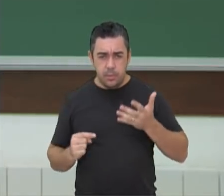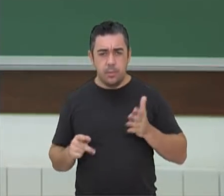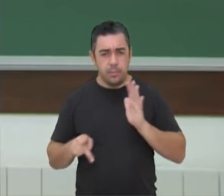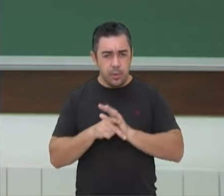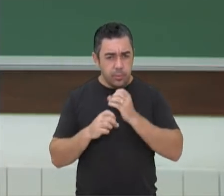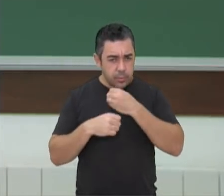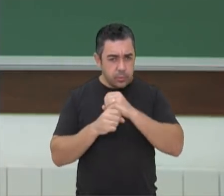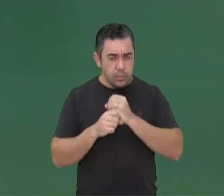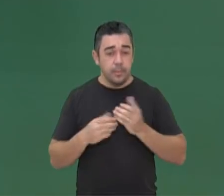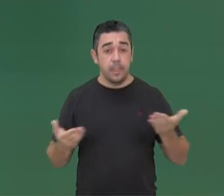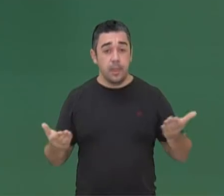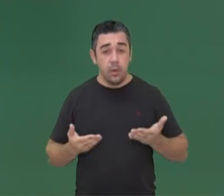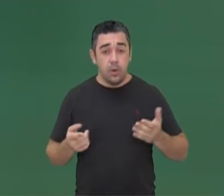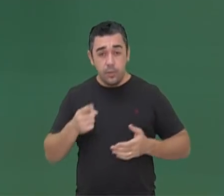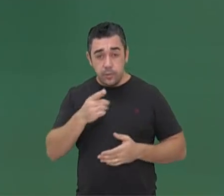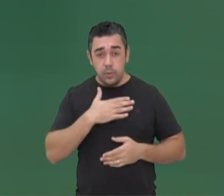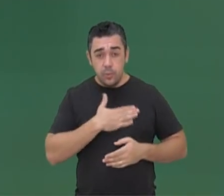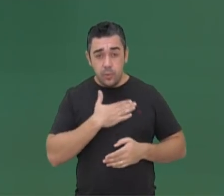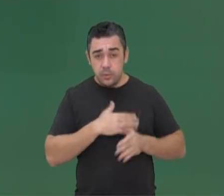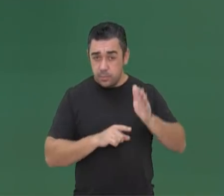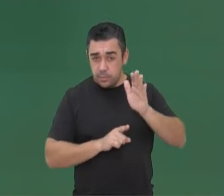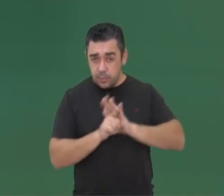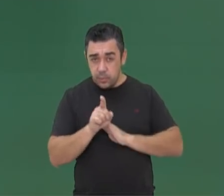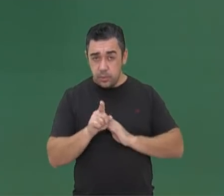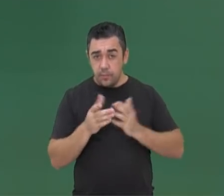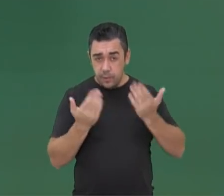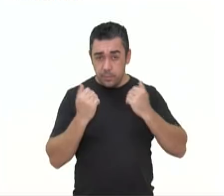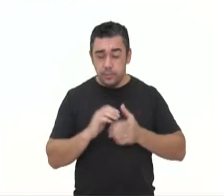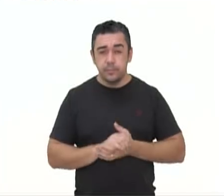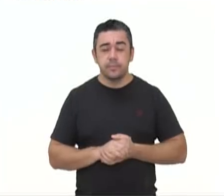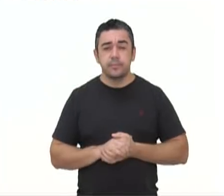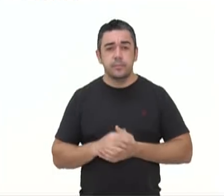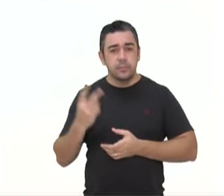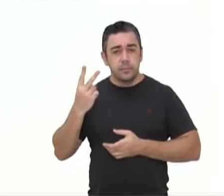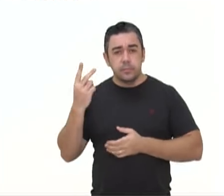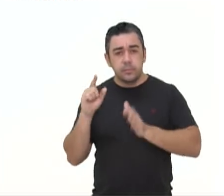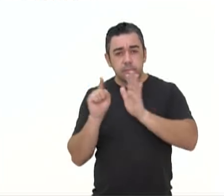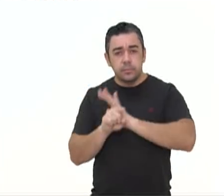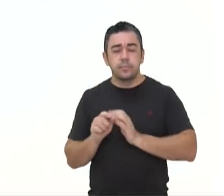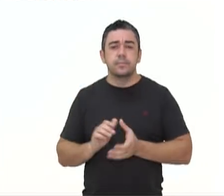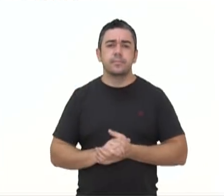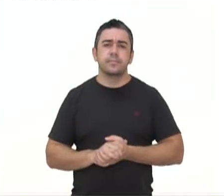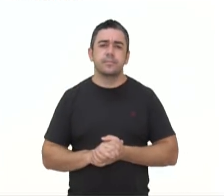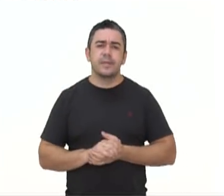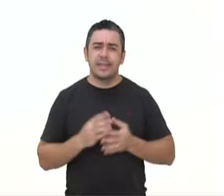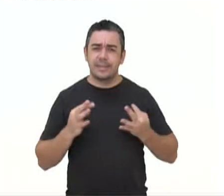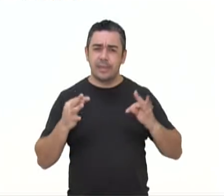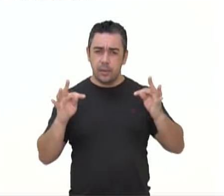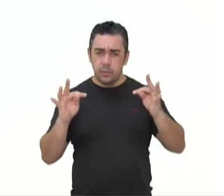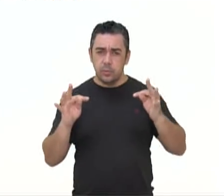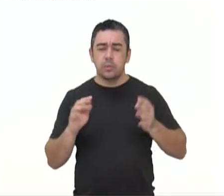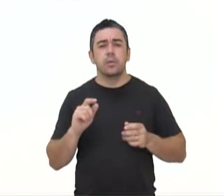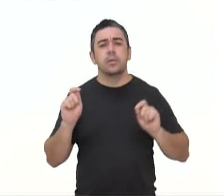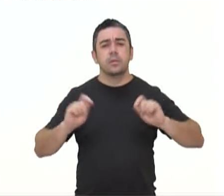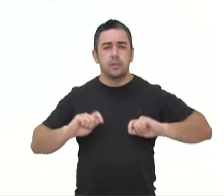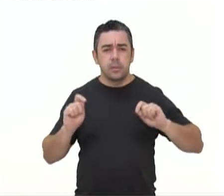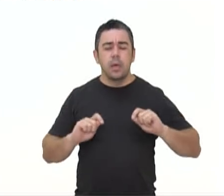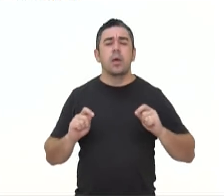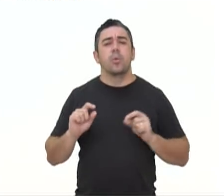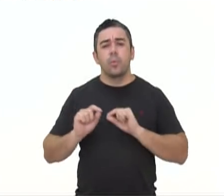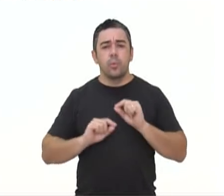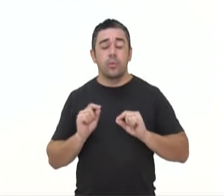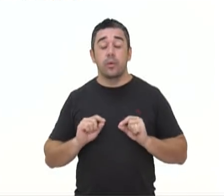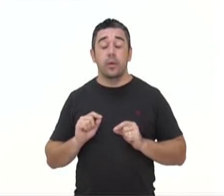Então, vamos para a nossa parte que vocês sempre gostam? Vamos para a parte do quiz? Segunda pergunta de hoje. A tecnologia possibilitou